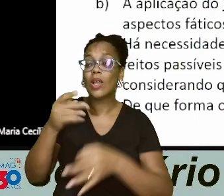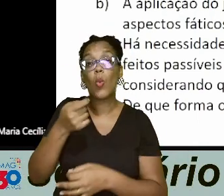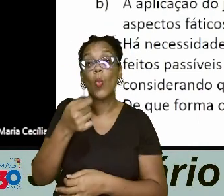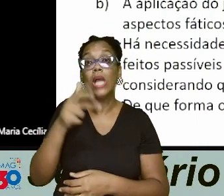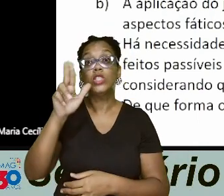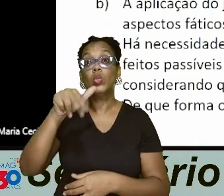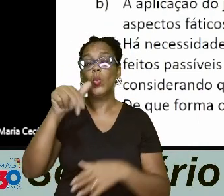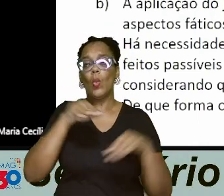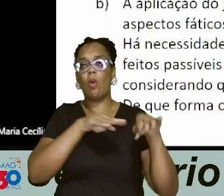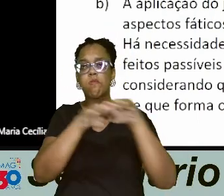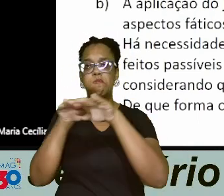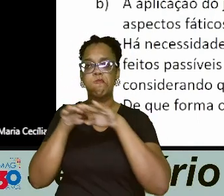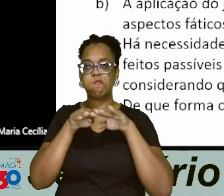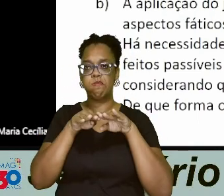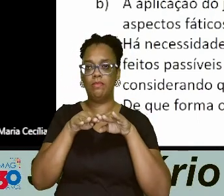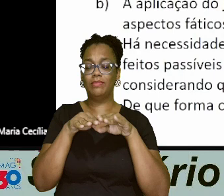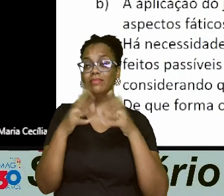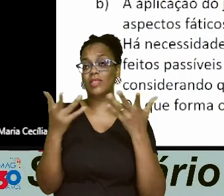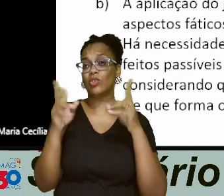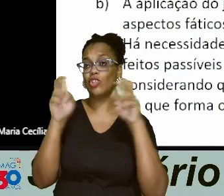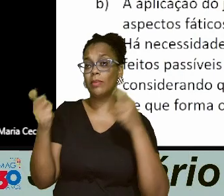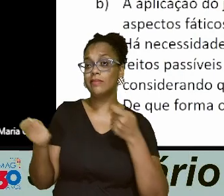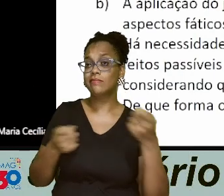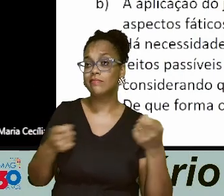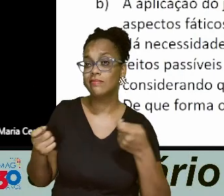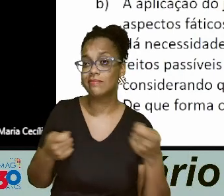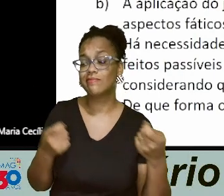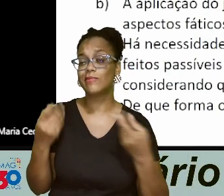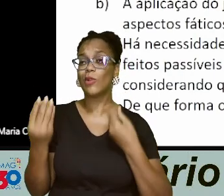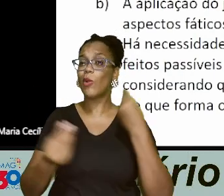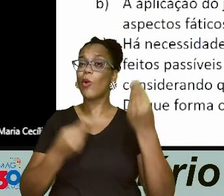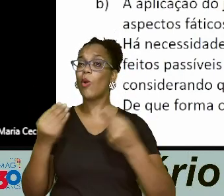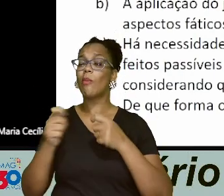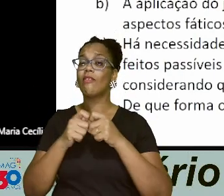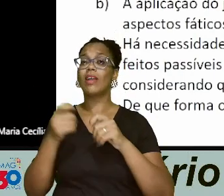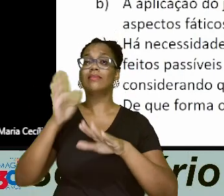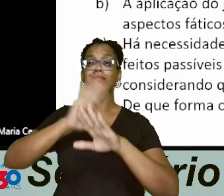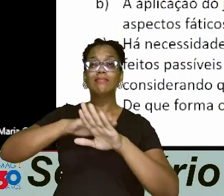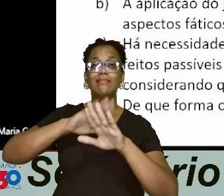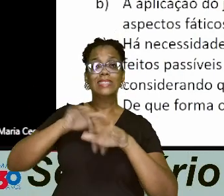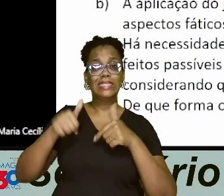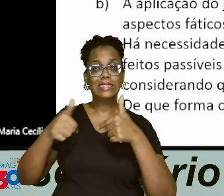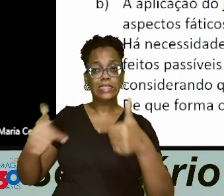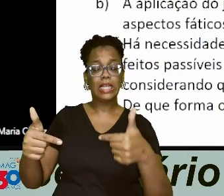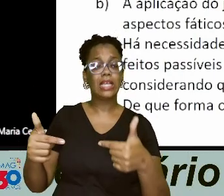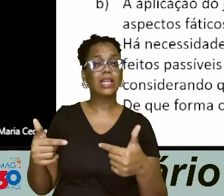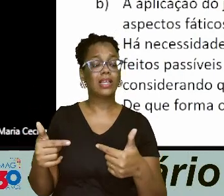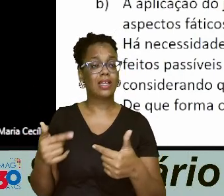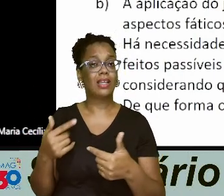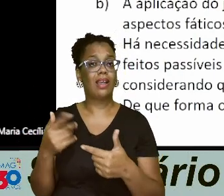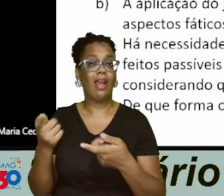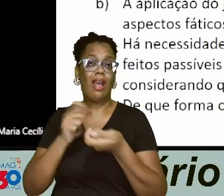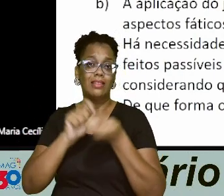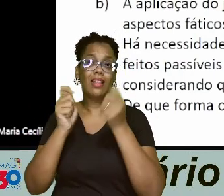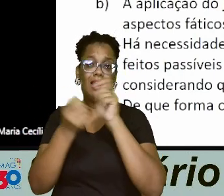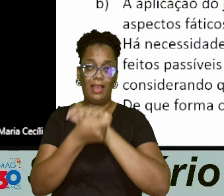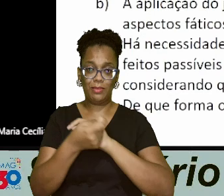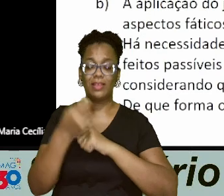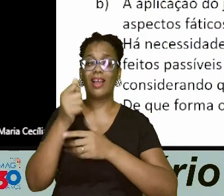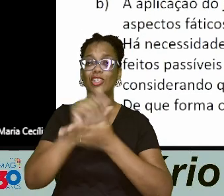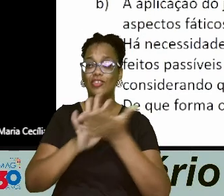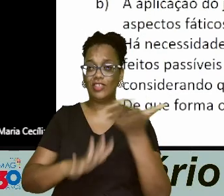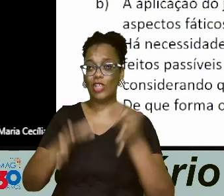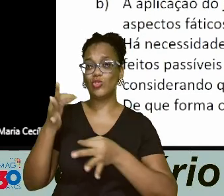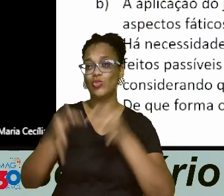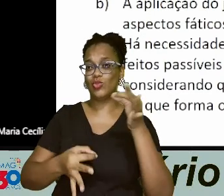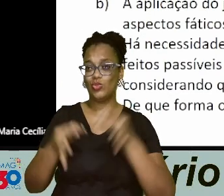questões relacionadas ao gerenciamento e como que o precedente demandaria adaptações nas atividades jurisdicionais e de